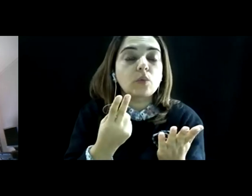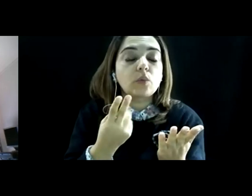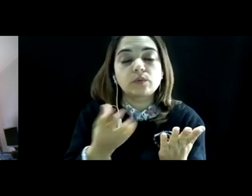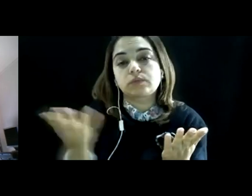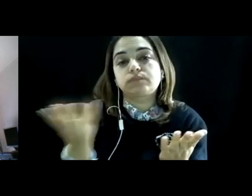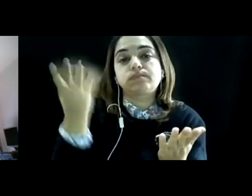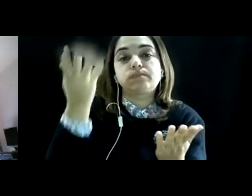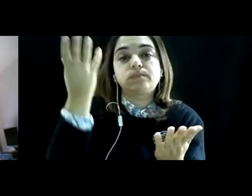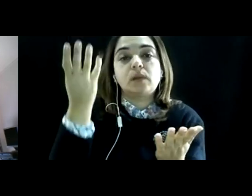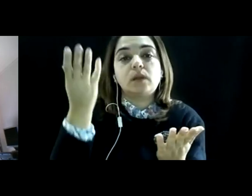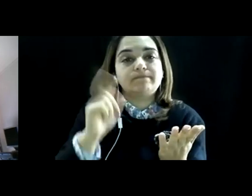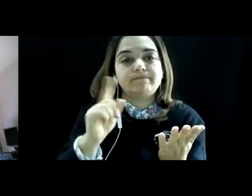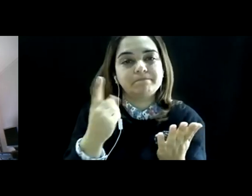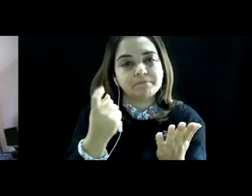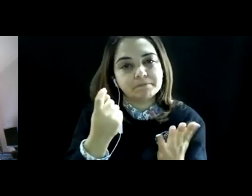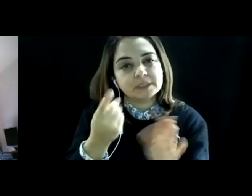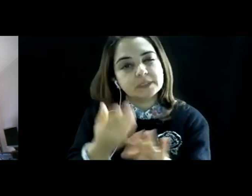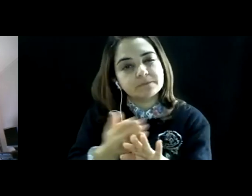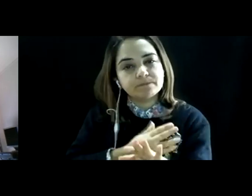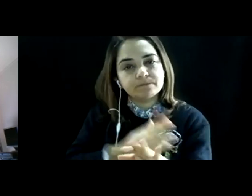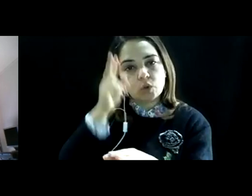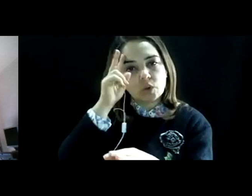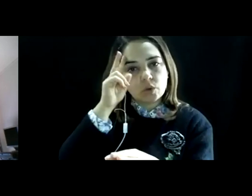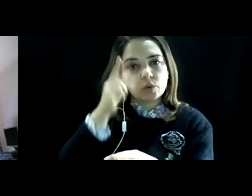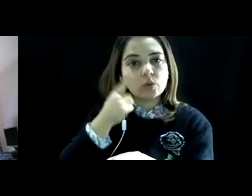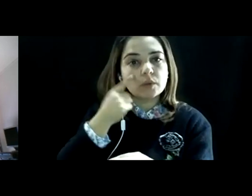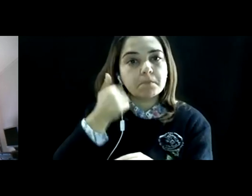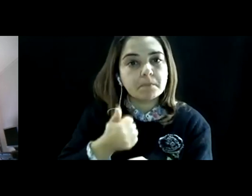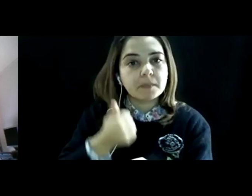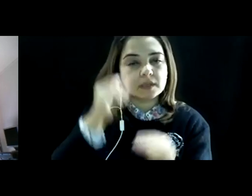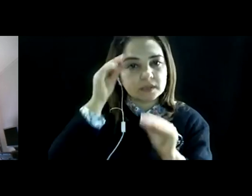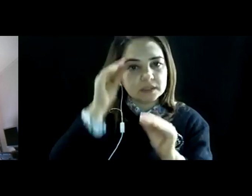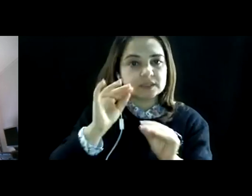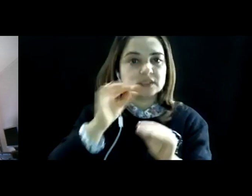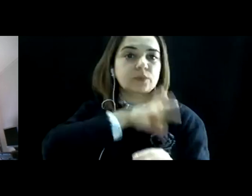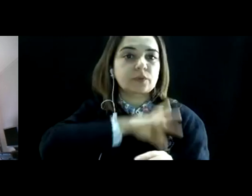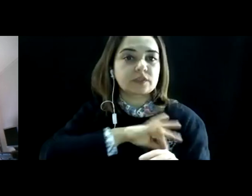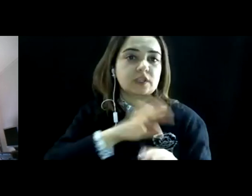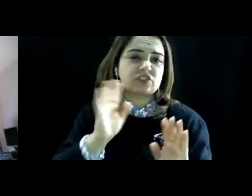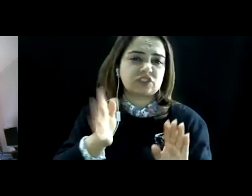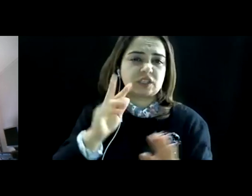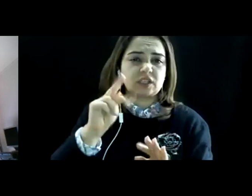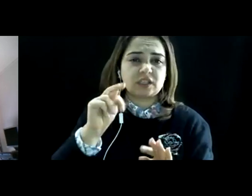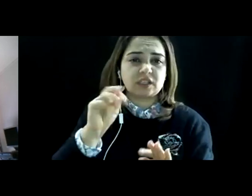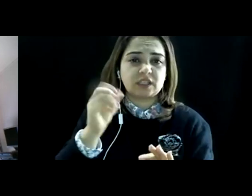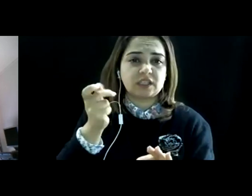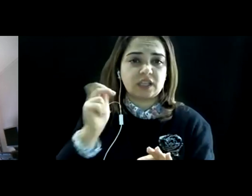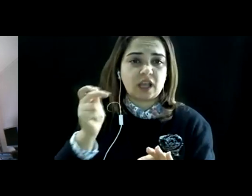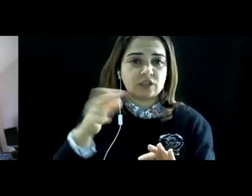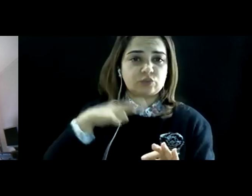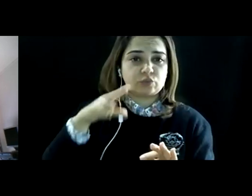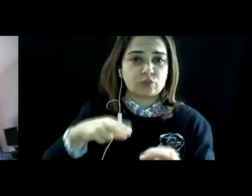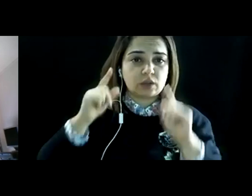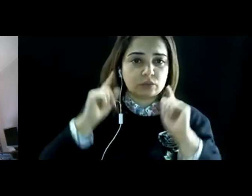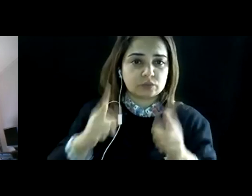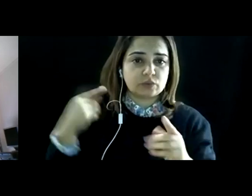elucubrações sem pensar o que é que queremos com o ensino profissional. O ensino profissional já tem muitos anos, já tem 30 anos em Portugal e na